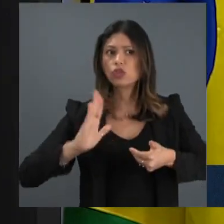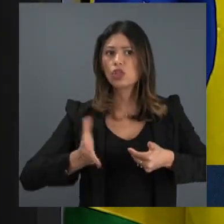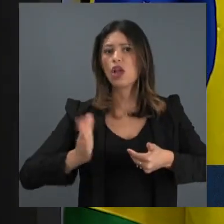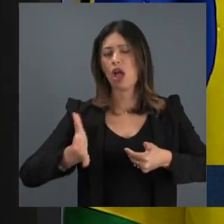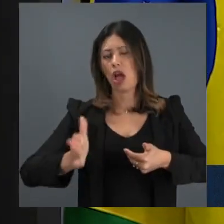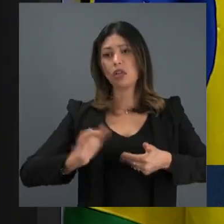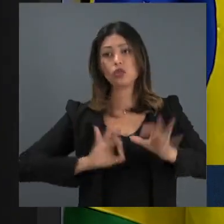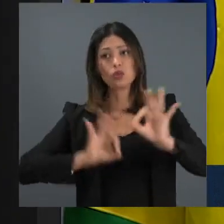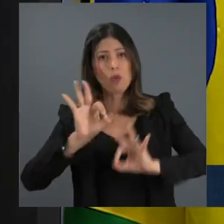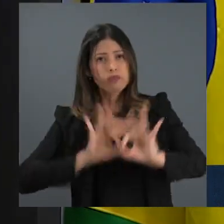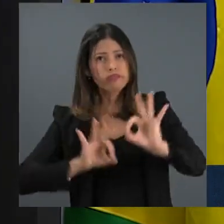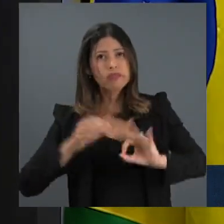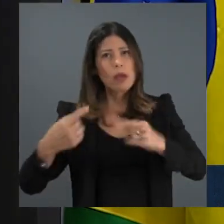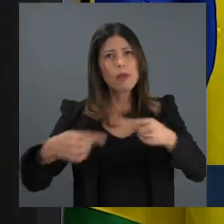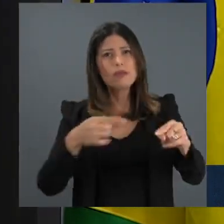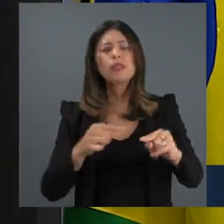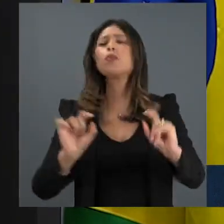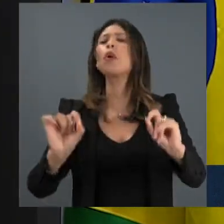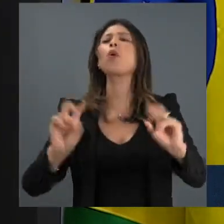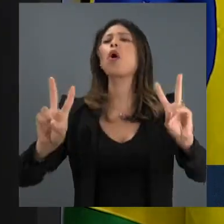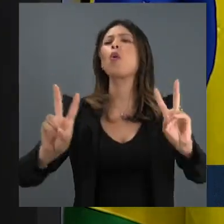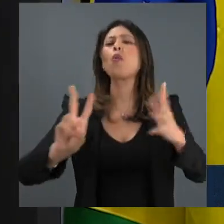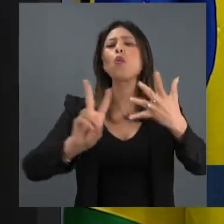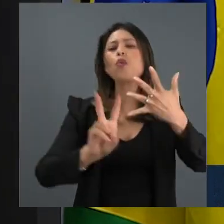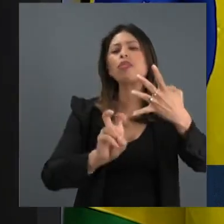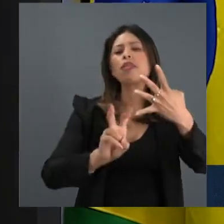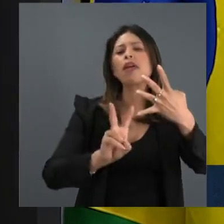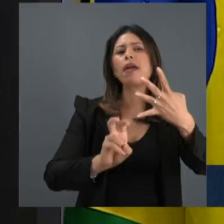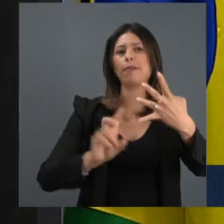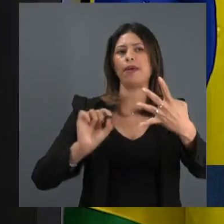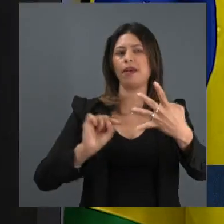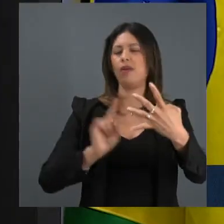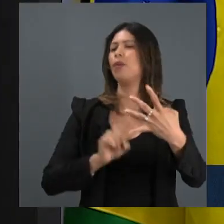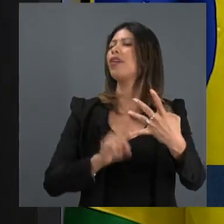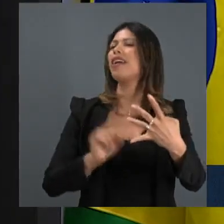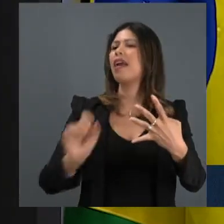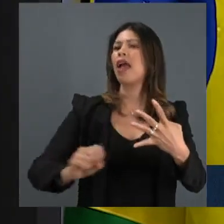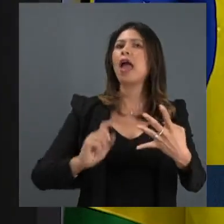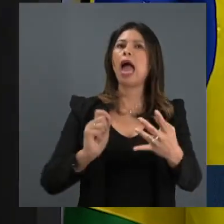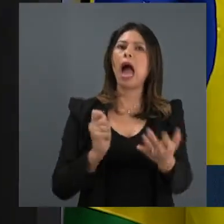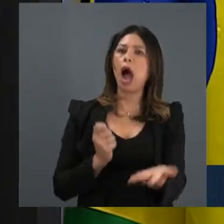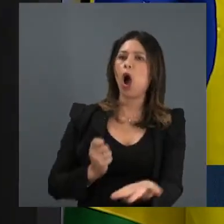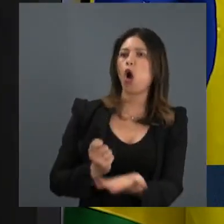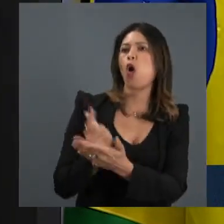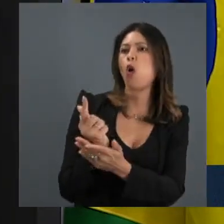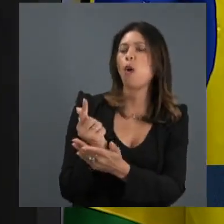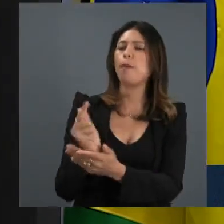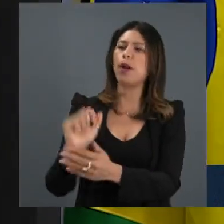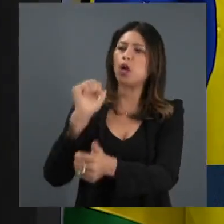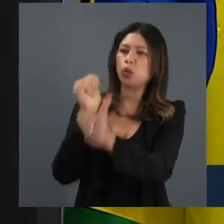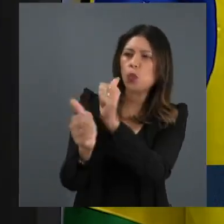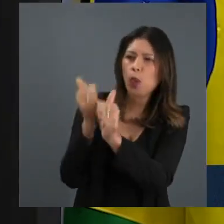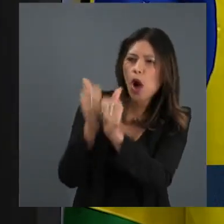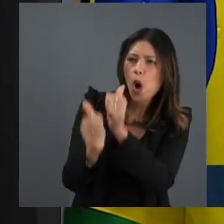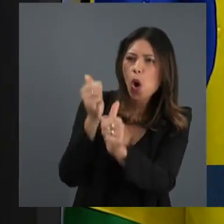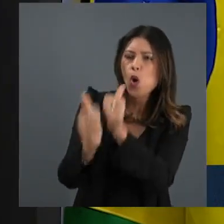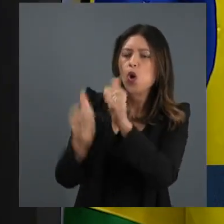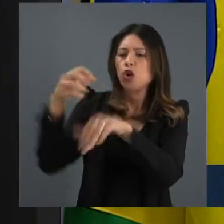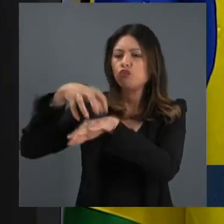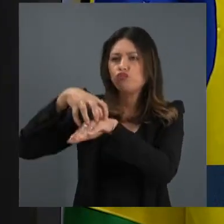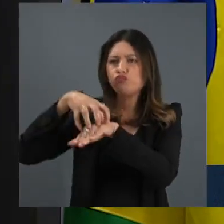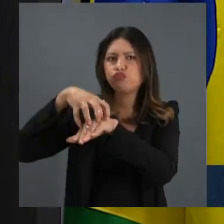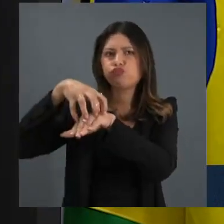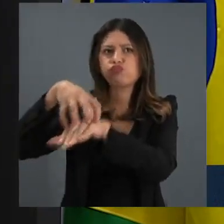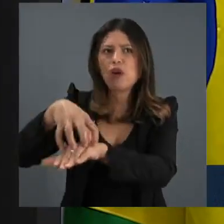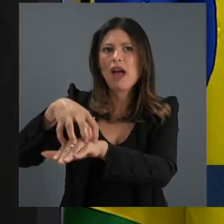questão do arroz, da compra do arroz, da importação do arroz,